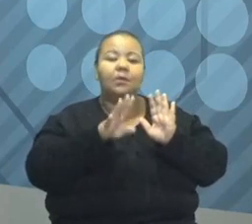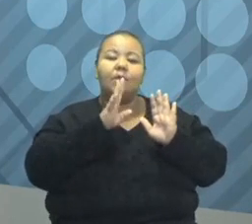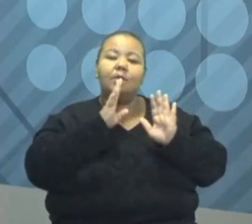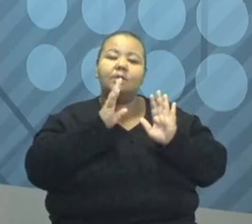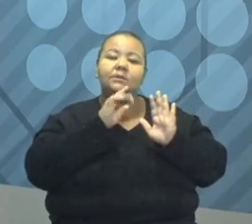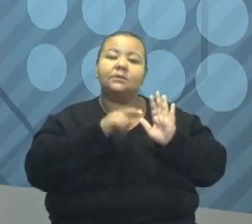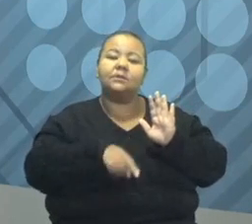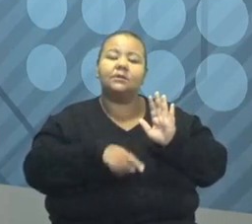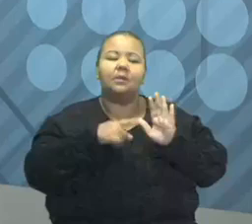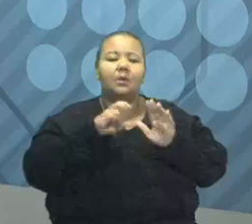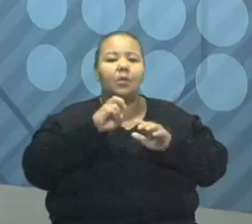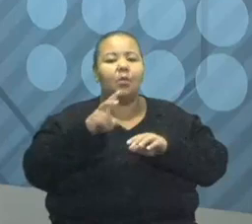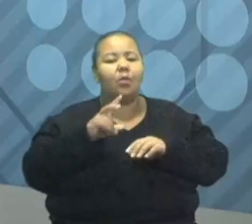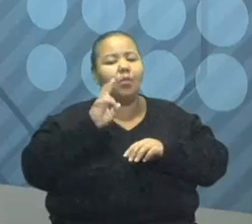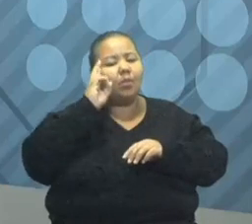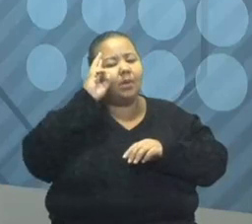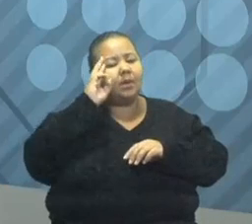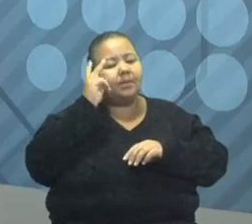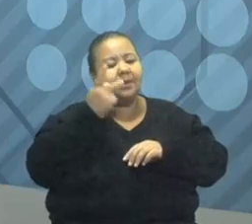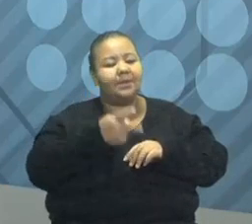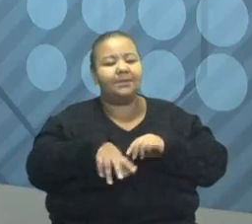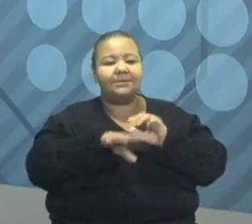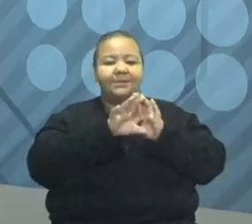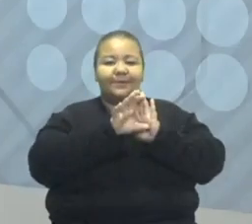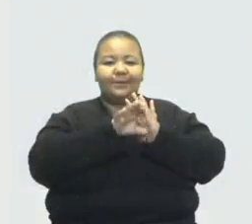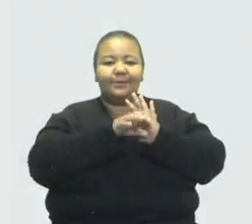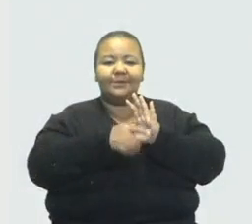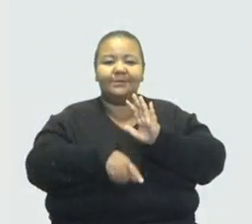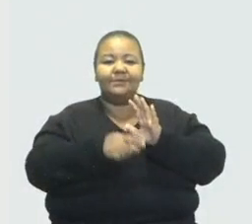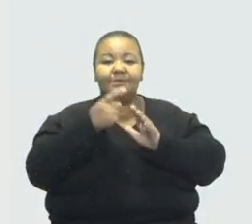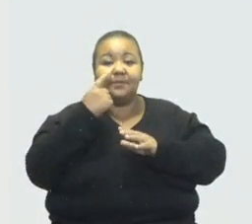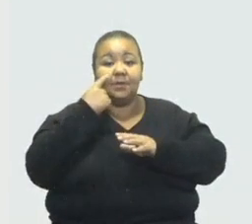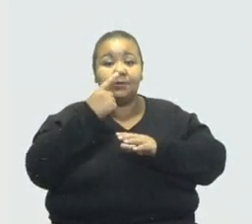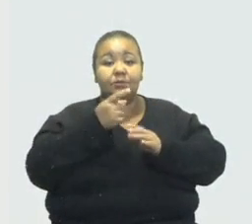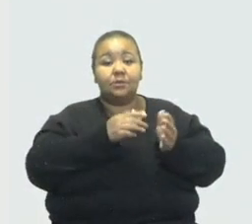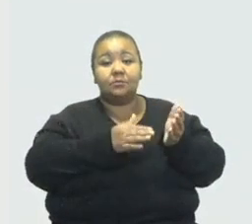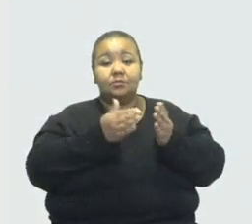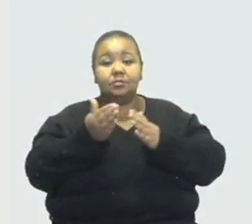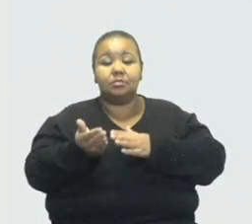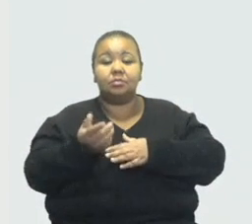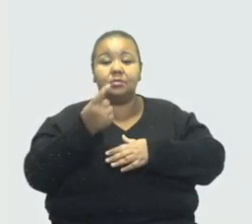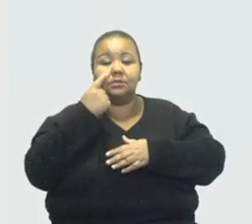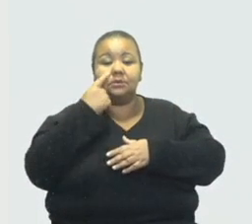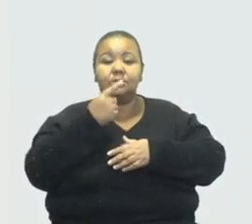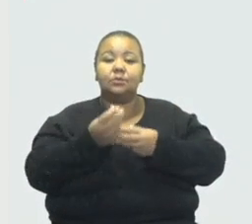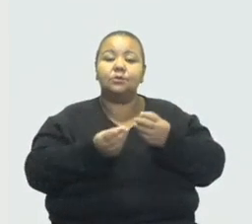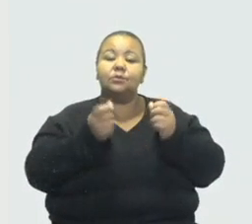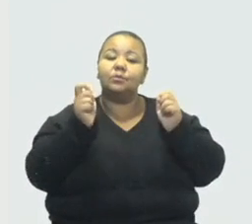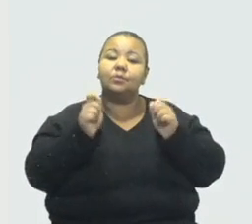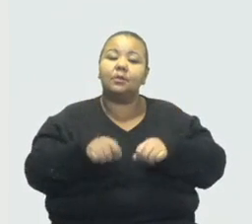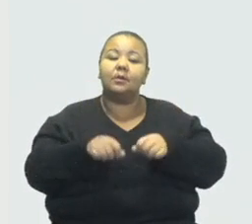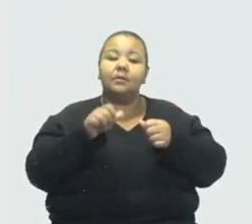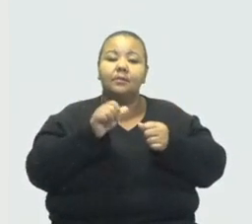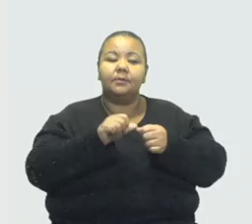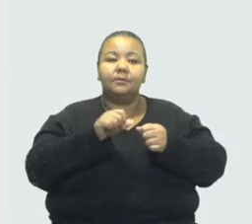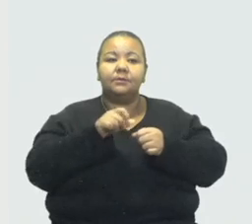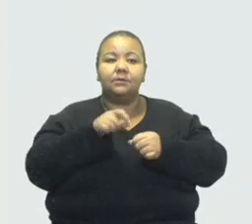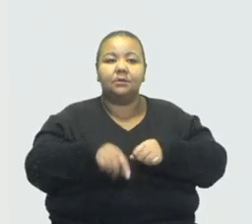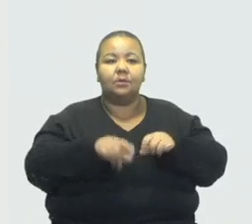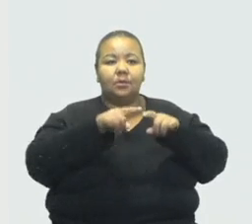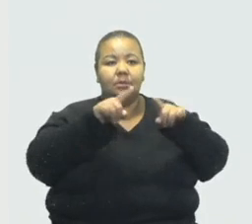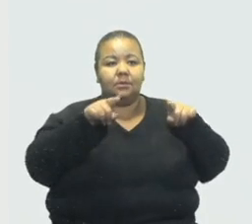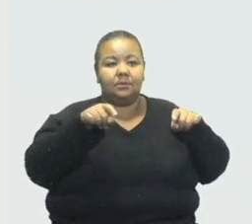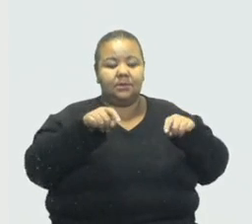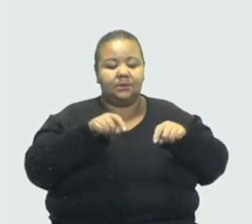ou até mesmo relembrar esses conceitos. Então, continue acompanhando. Nós vimos as operações que podemos realizar com